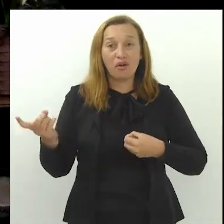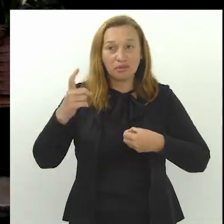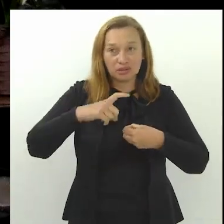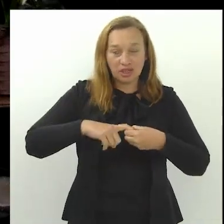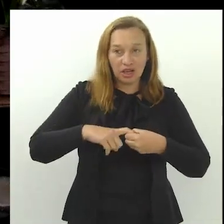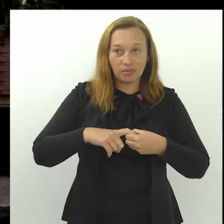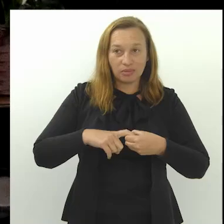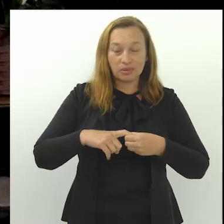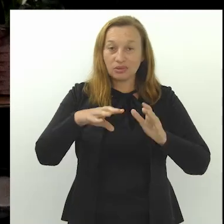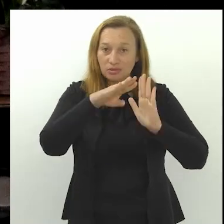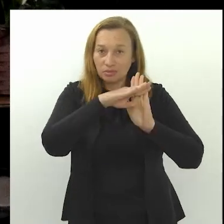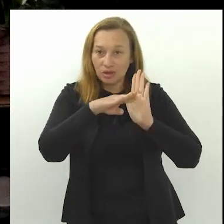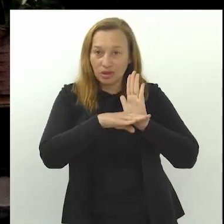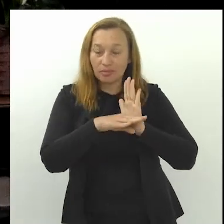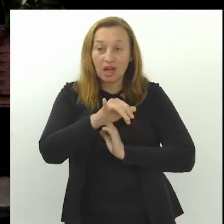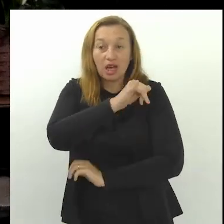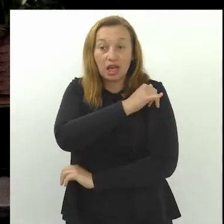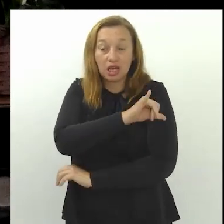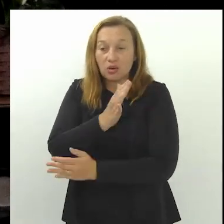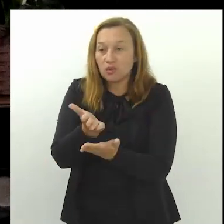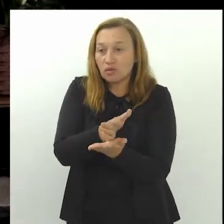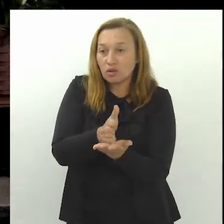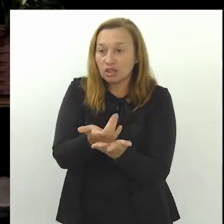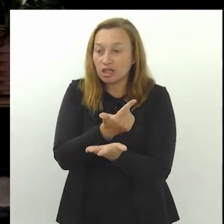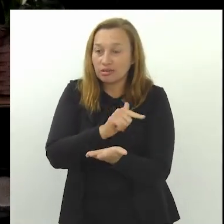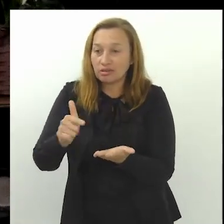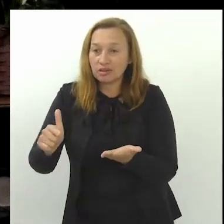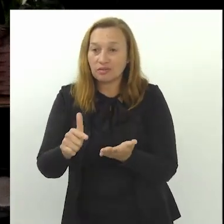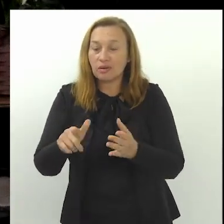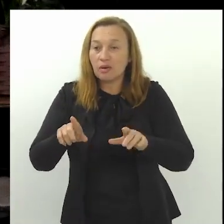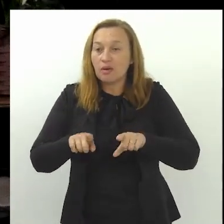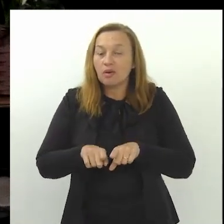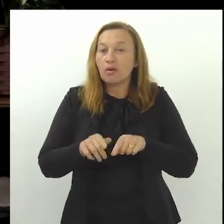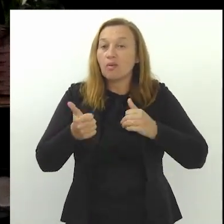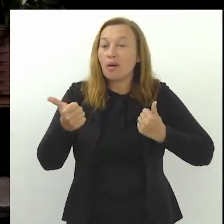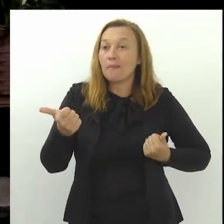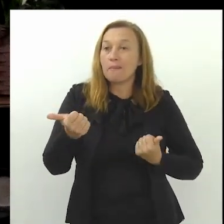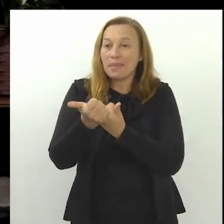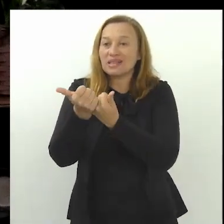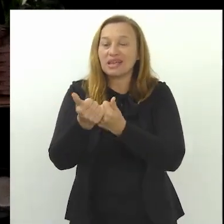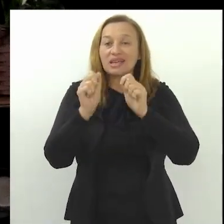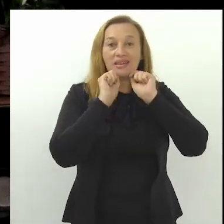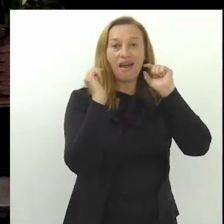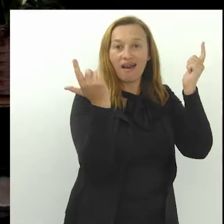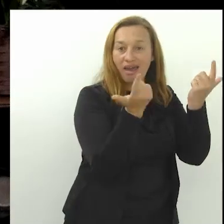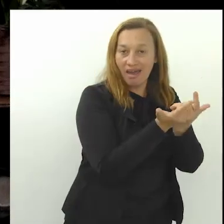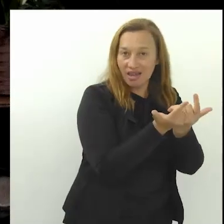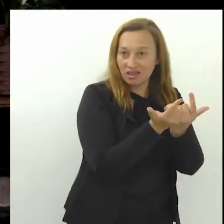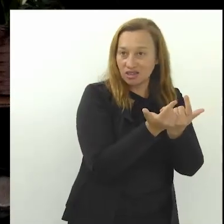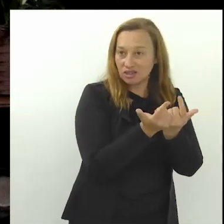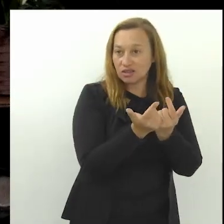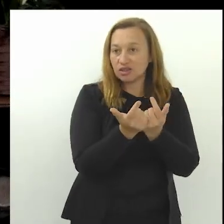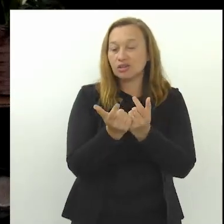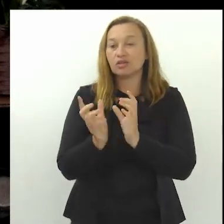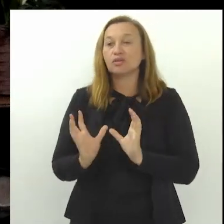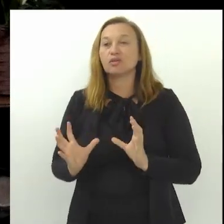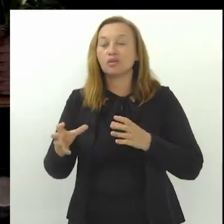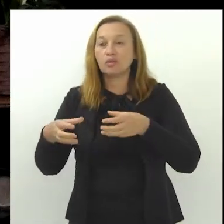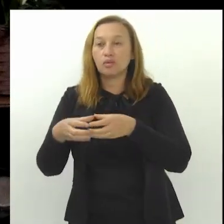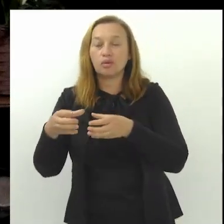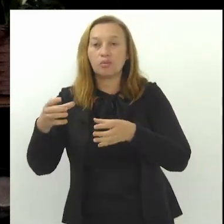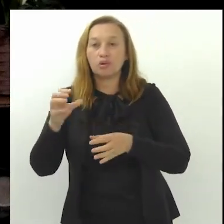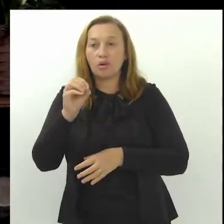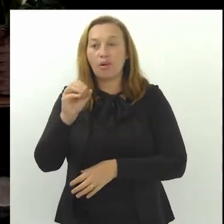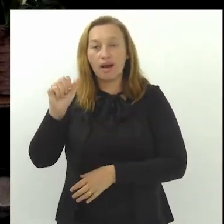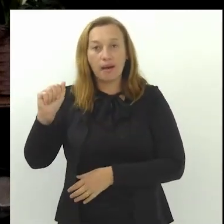Bem, voltamos com o nosso programa Rio Sem Fronteiras, uma parceria da Assembleia Legislativa do Rio de Janeiro com a Ordem dos Advogados